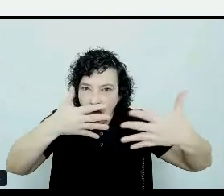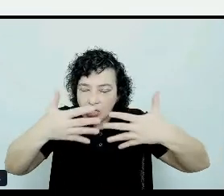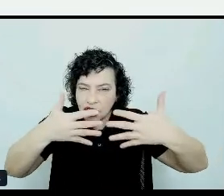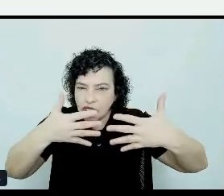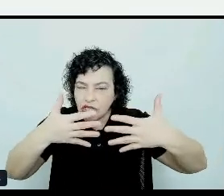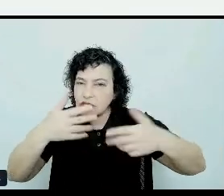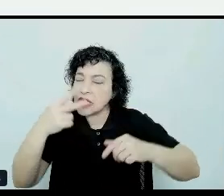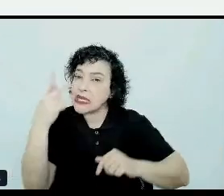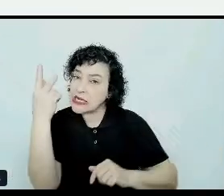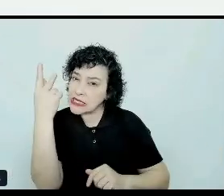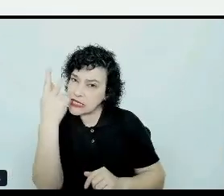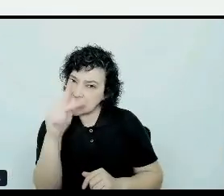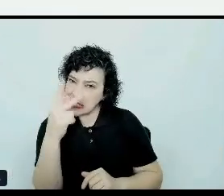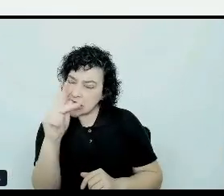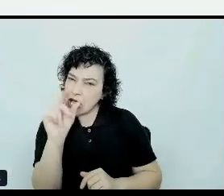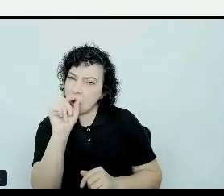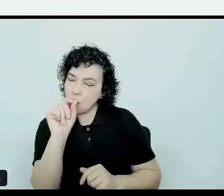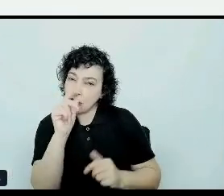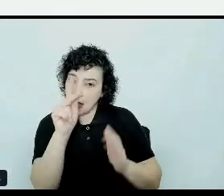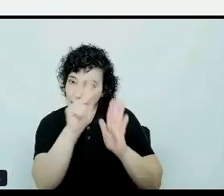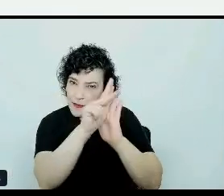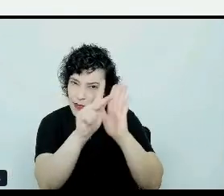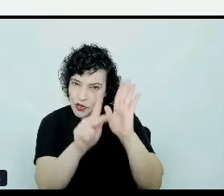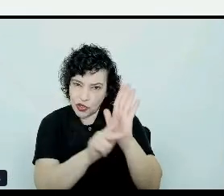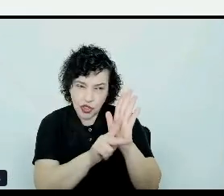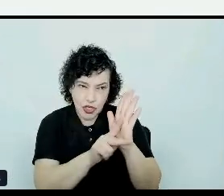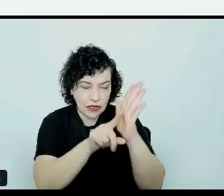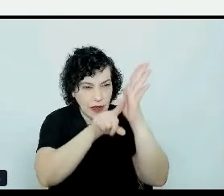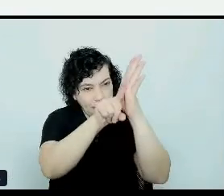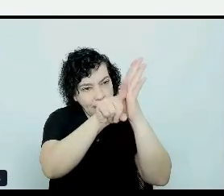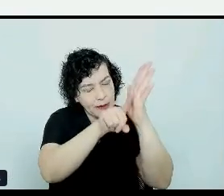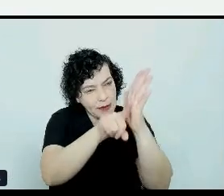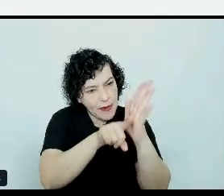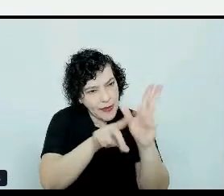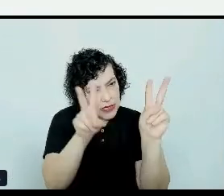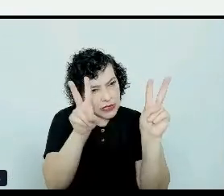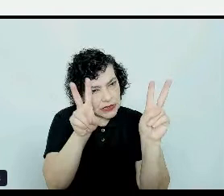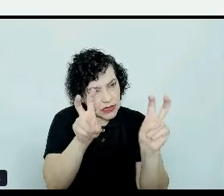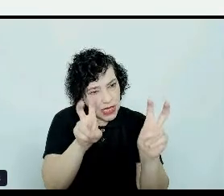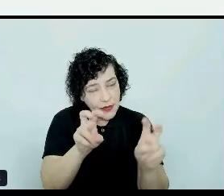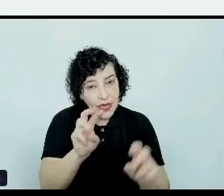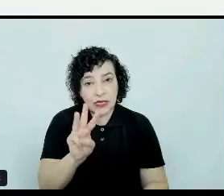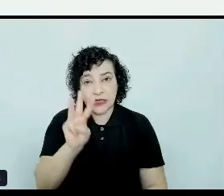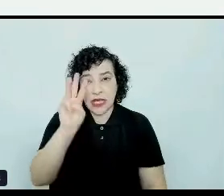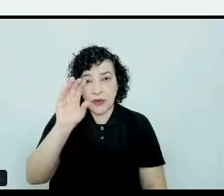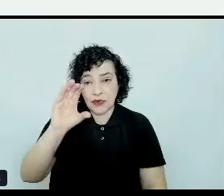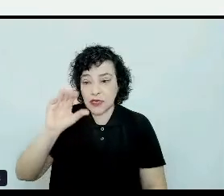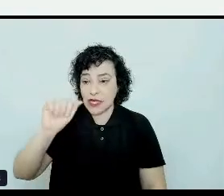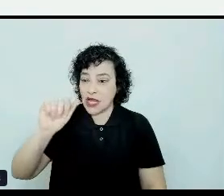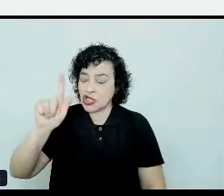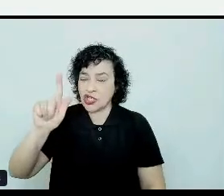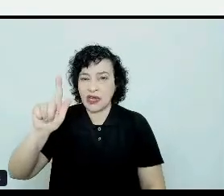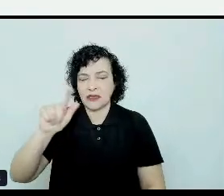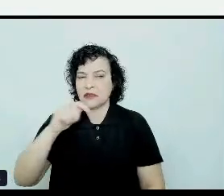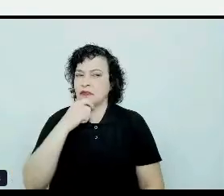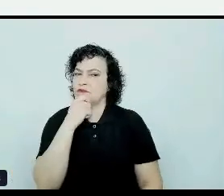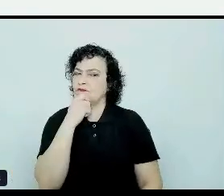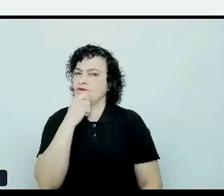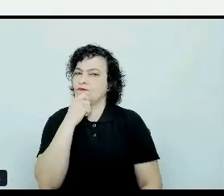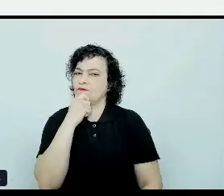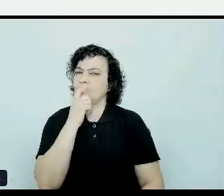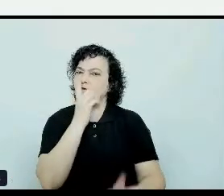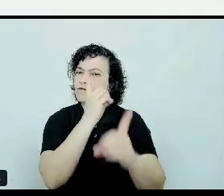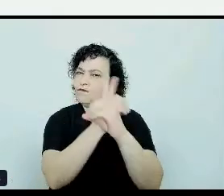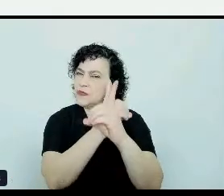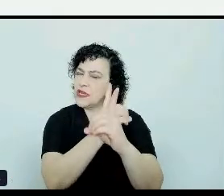ou começa a mergulhar um pouco mais, né, em alguns assuntos da própria WCAG, você começa a perceber que tem uma série de coisas estruturais